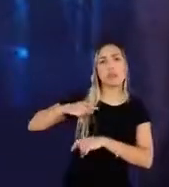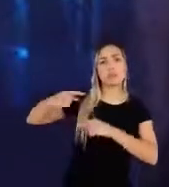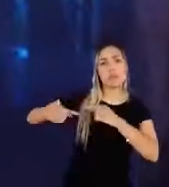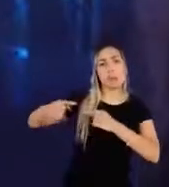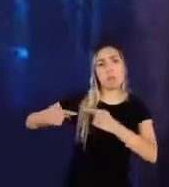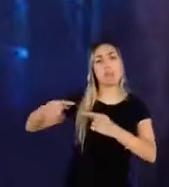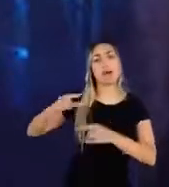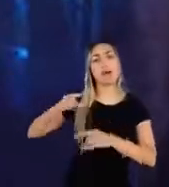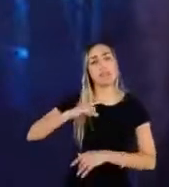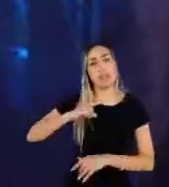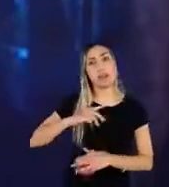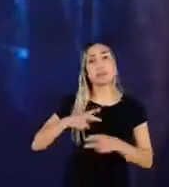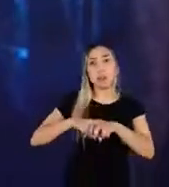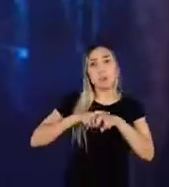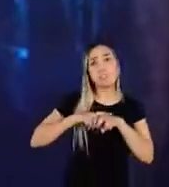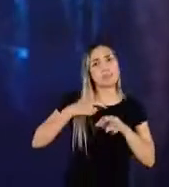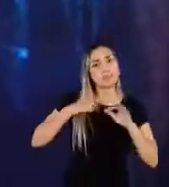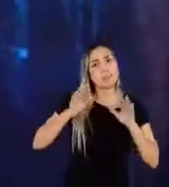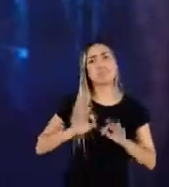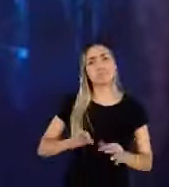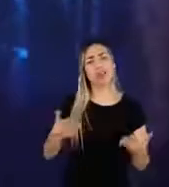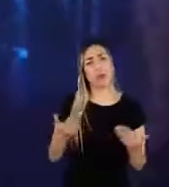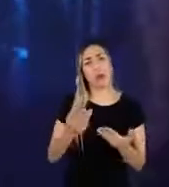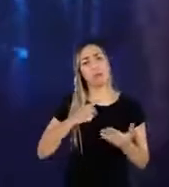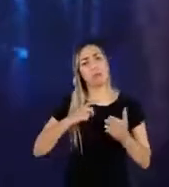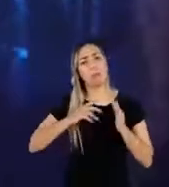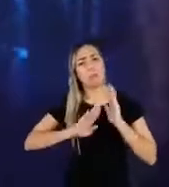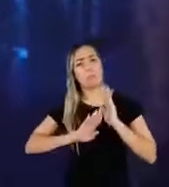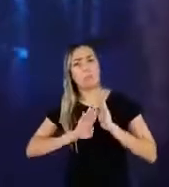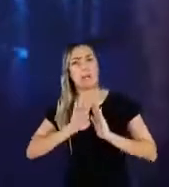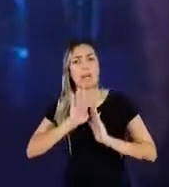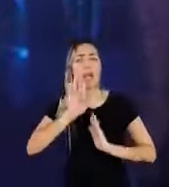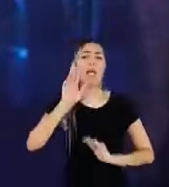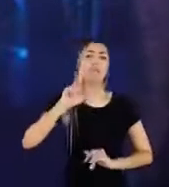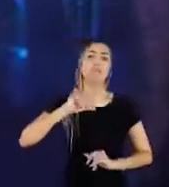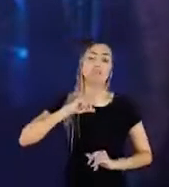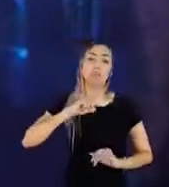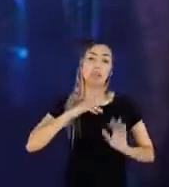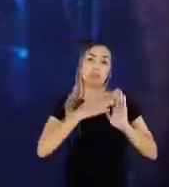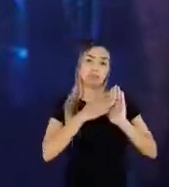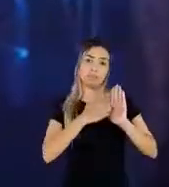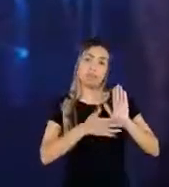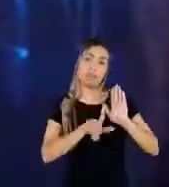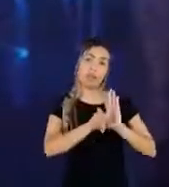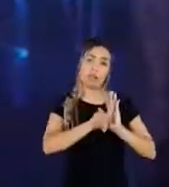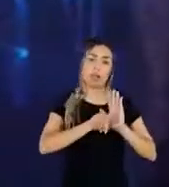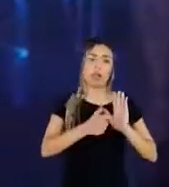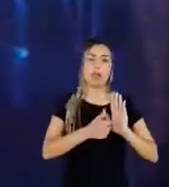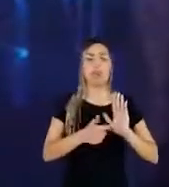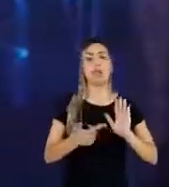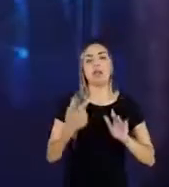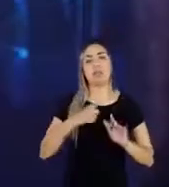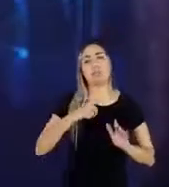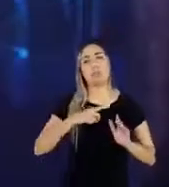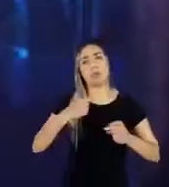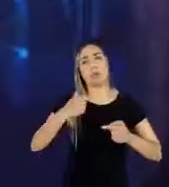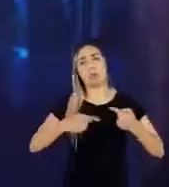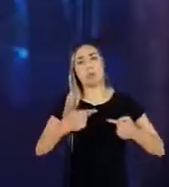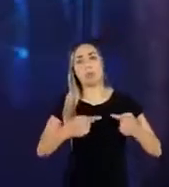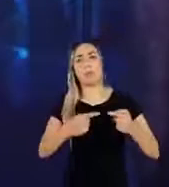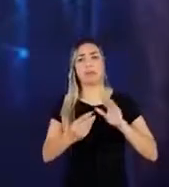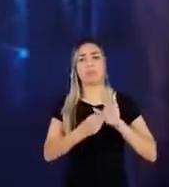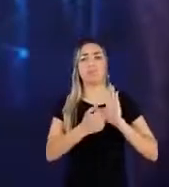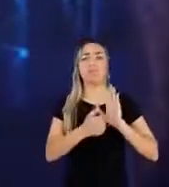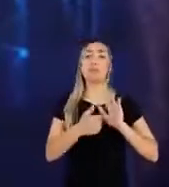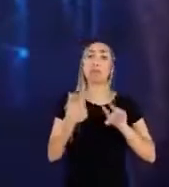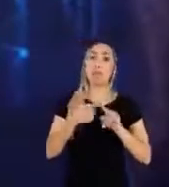nós estamos avançando muito no que diz respeito à pauta legislativa, porque esse momento ele tem trazido para nós